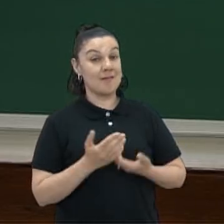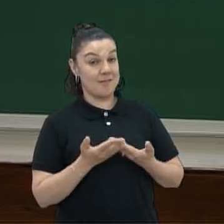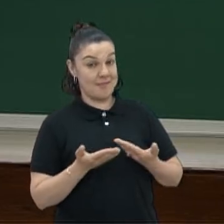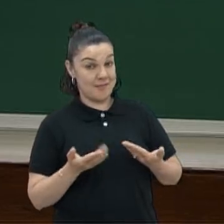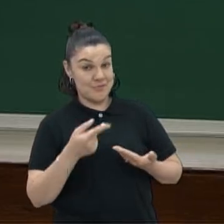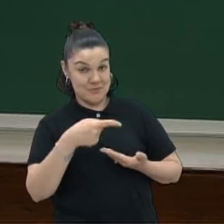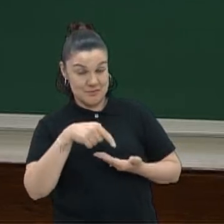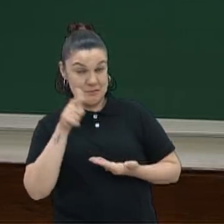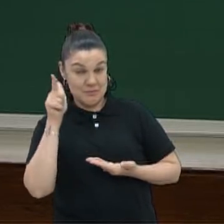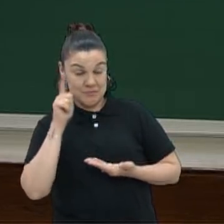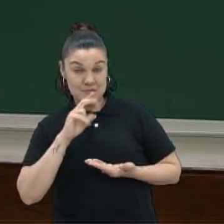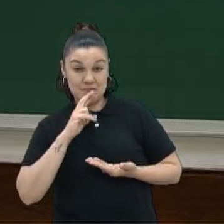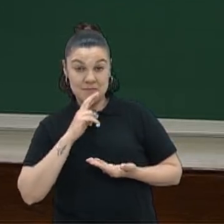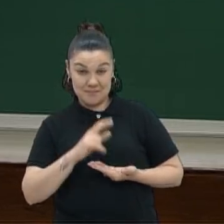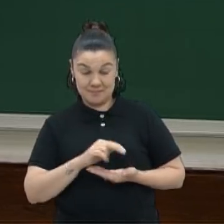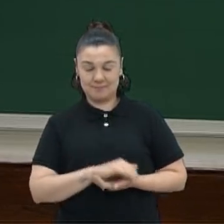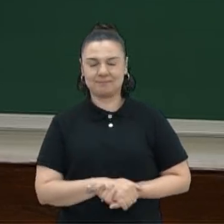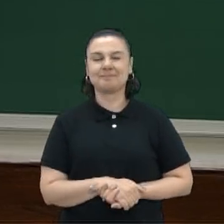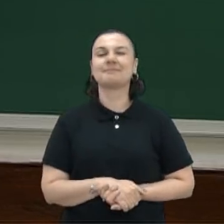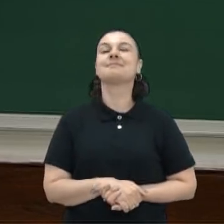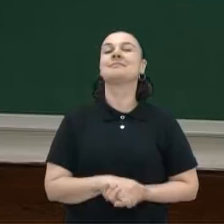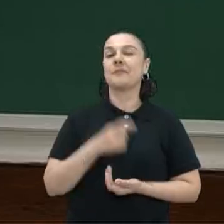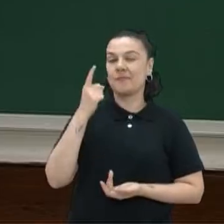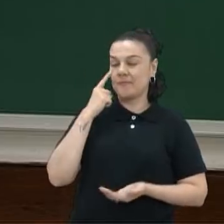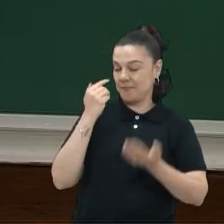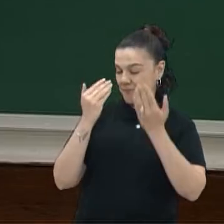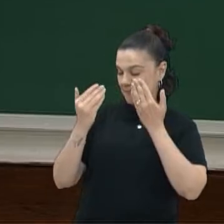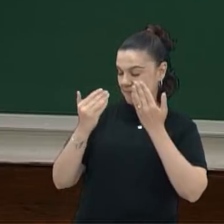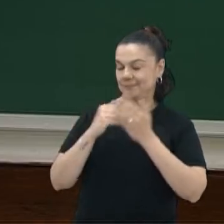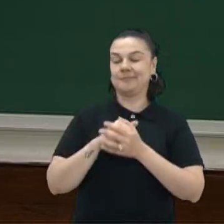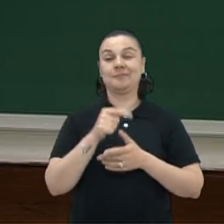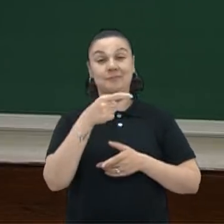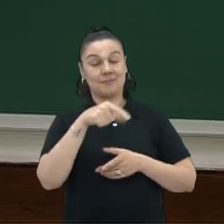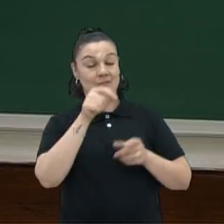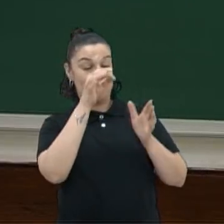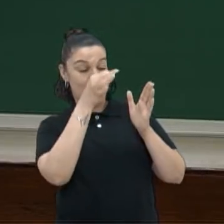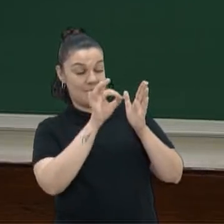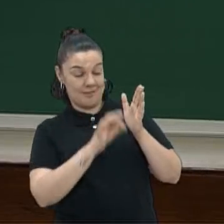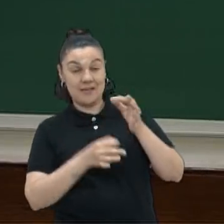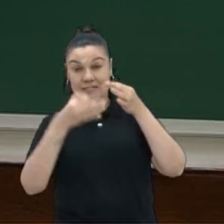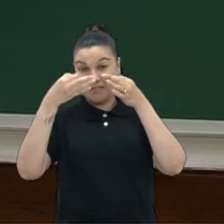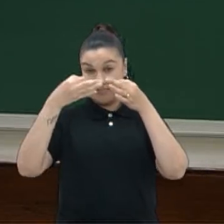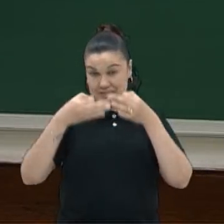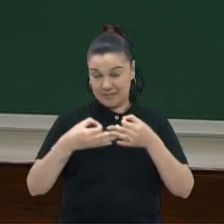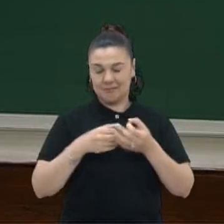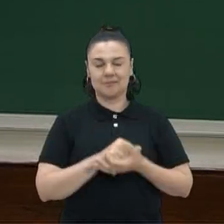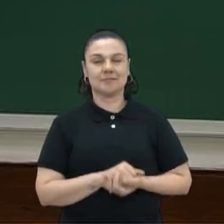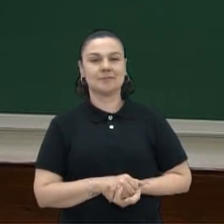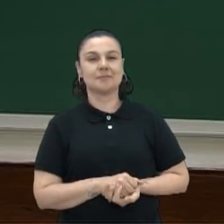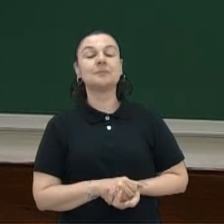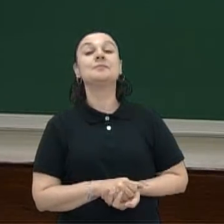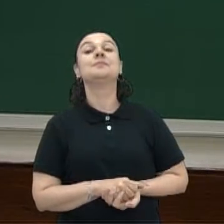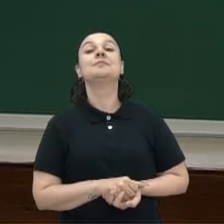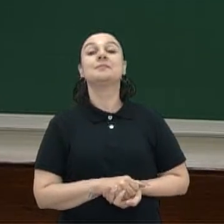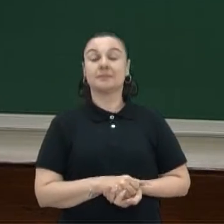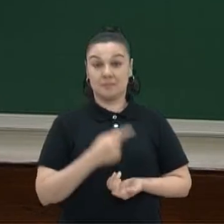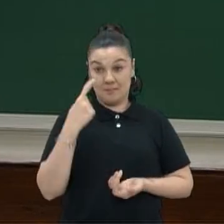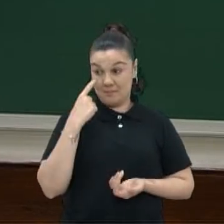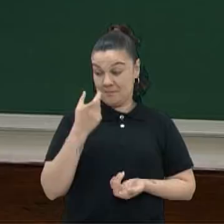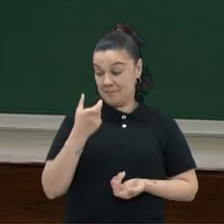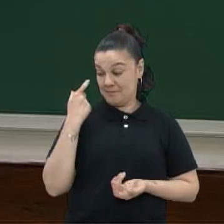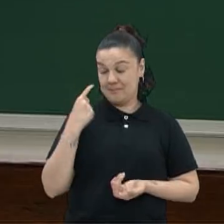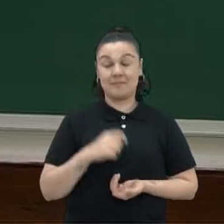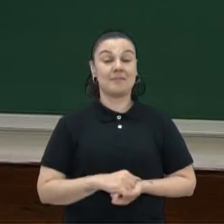E aí, pessoal, conseguiram responder? Vamos verificar se vocês resolveram a questão de forma correta? Presta